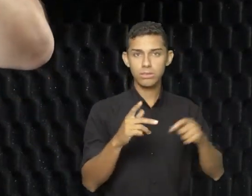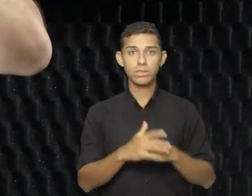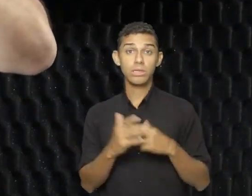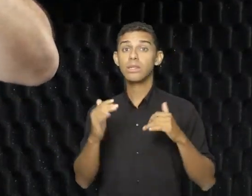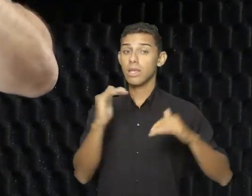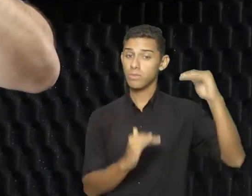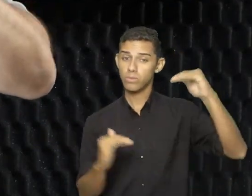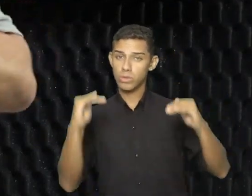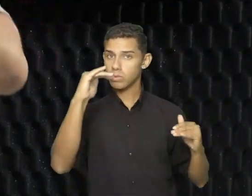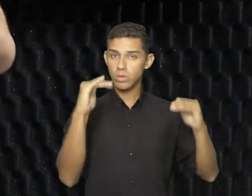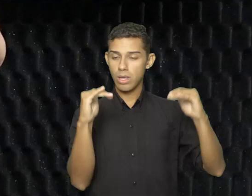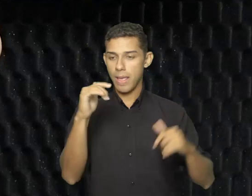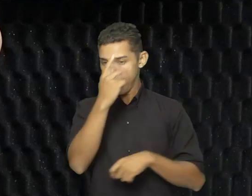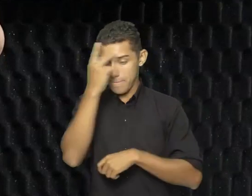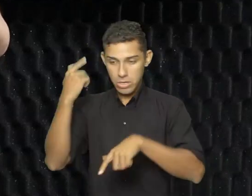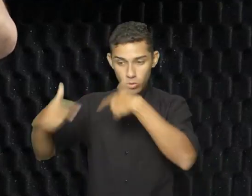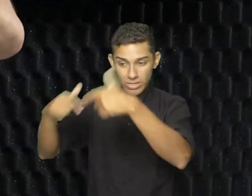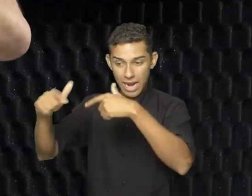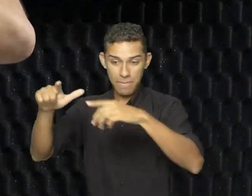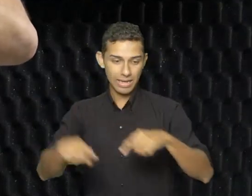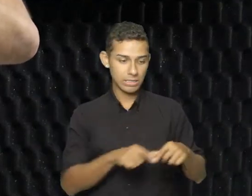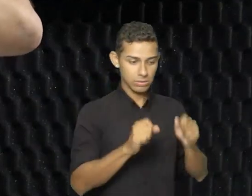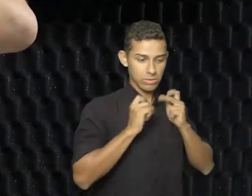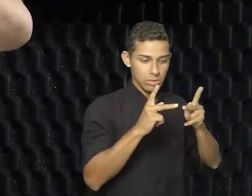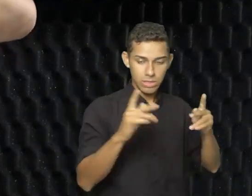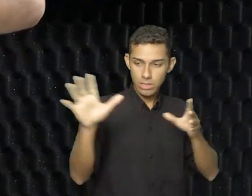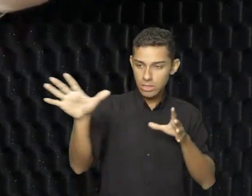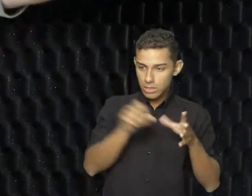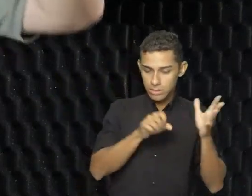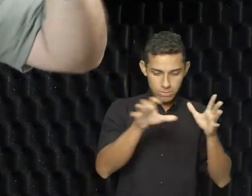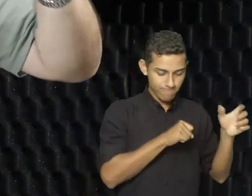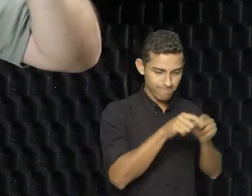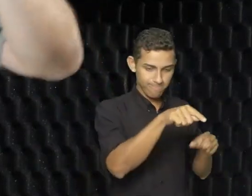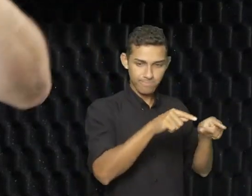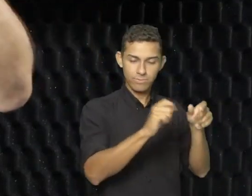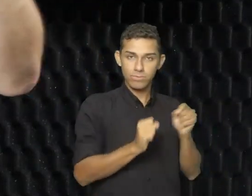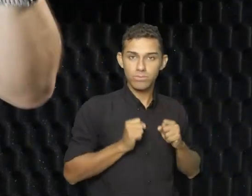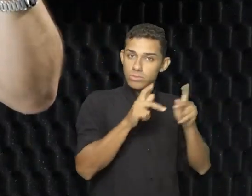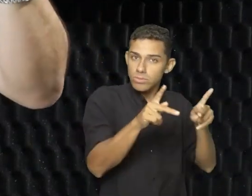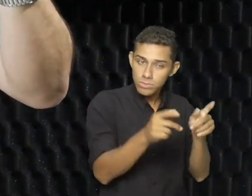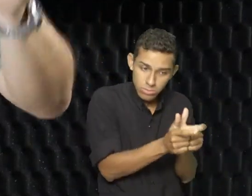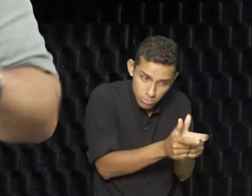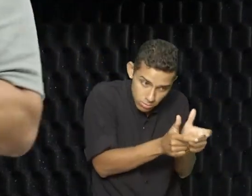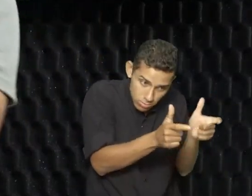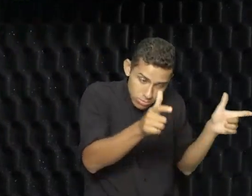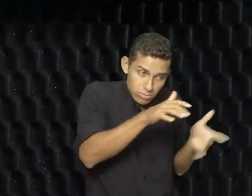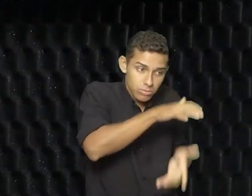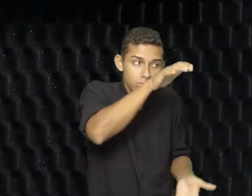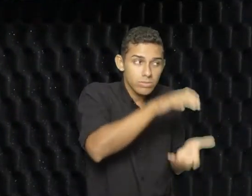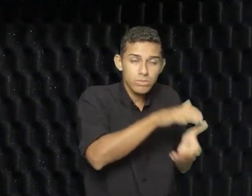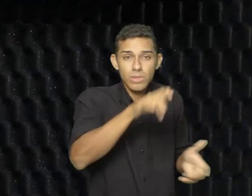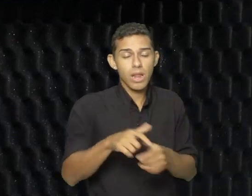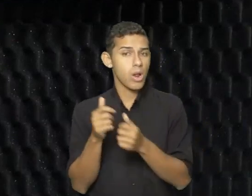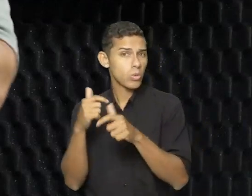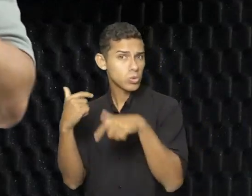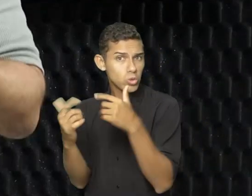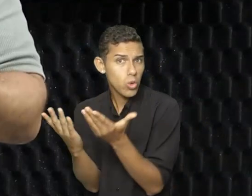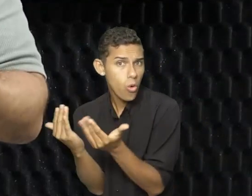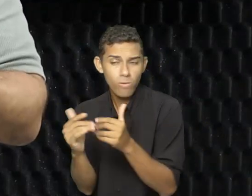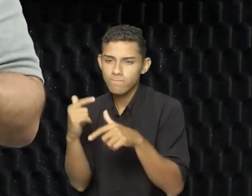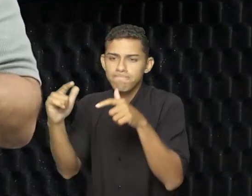uma reposição. Se as pessoas estão envelhecendo e estão aposentando em maior número do que os jovens